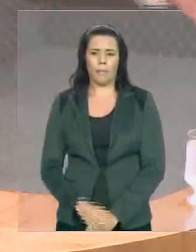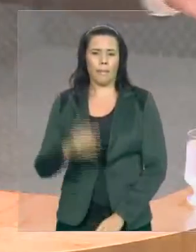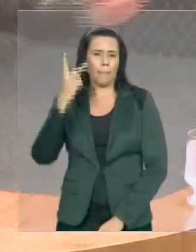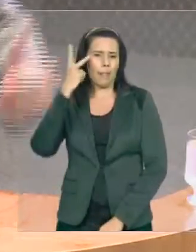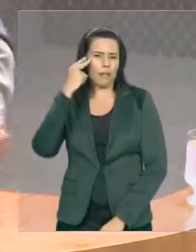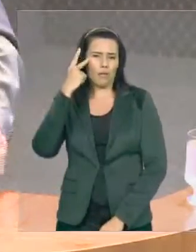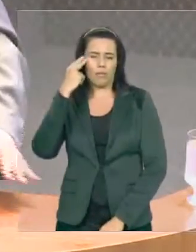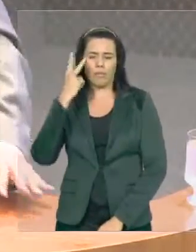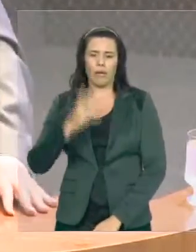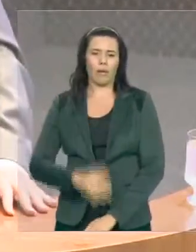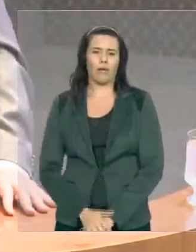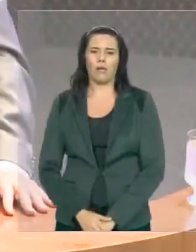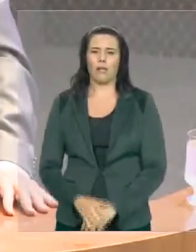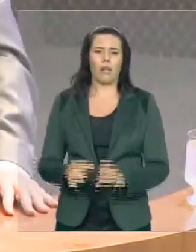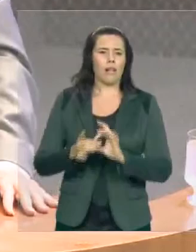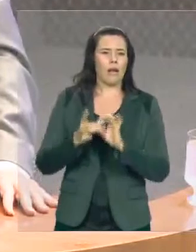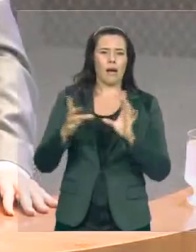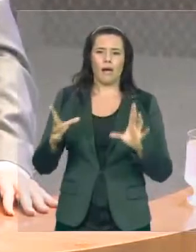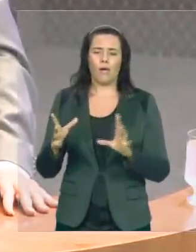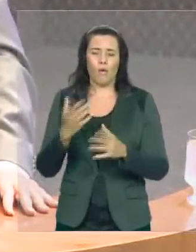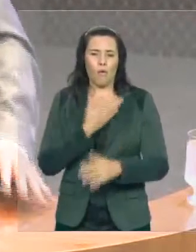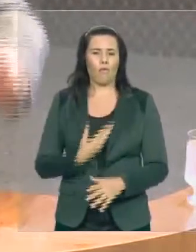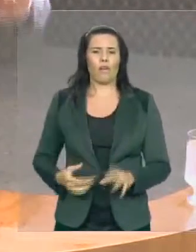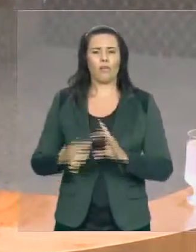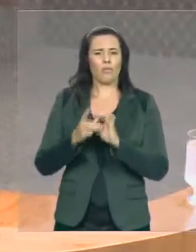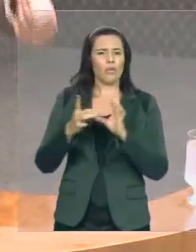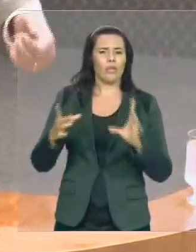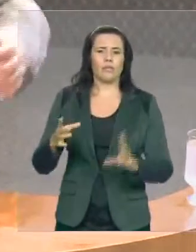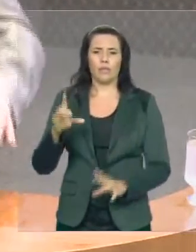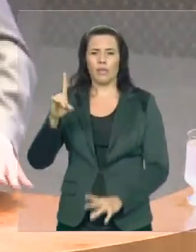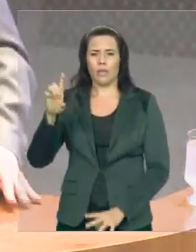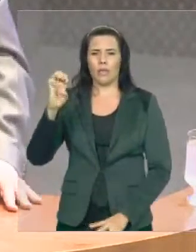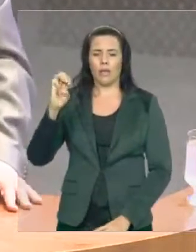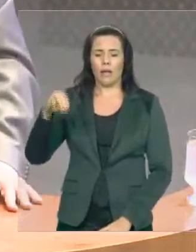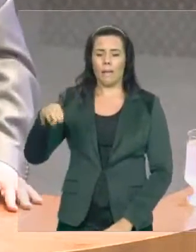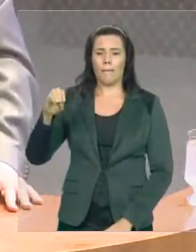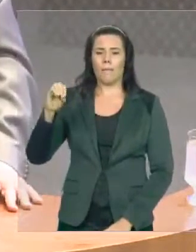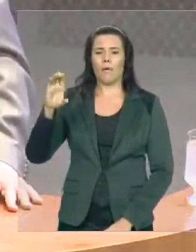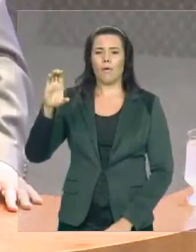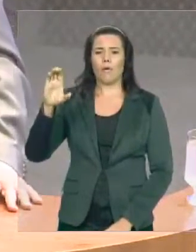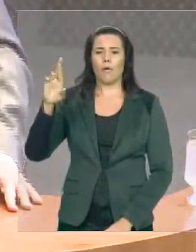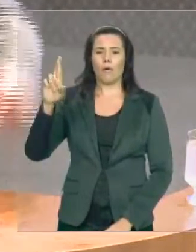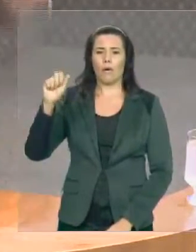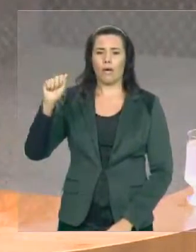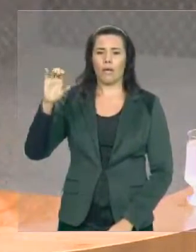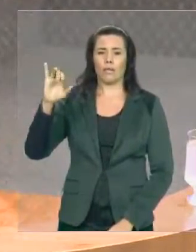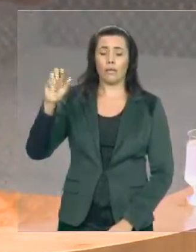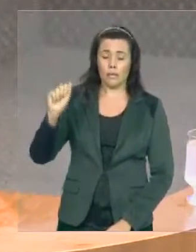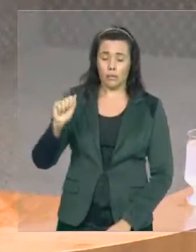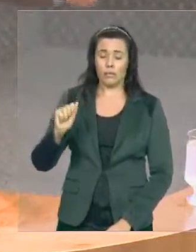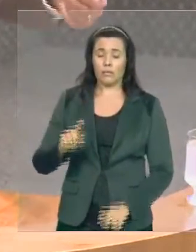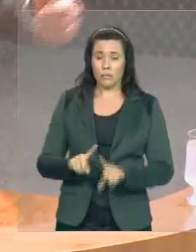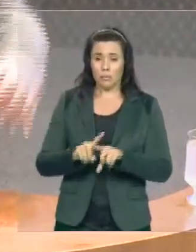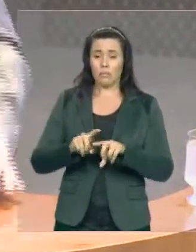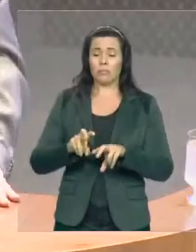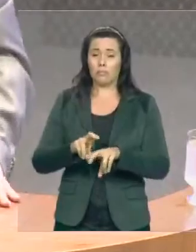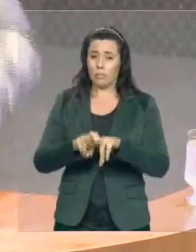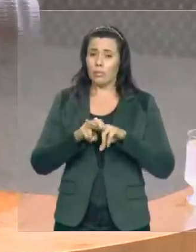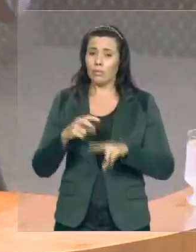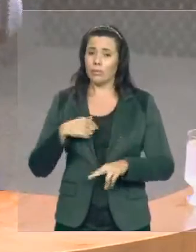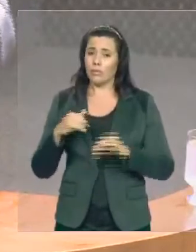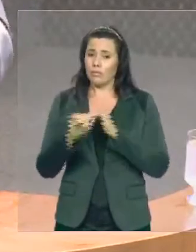você mantinha a situação como estava anteriormente. E ele teve coragem de enfrentar esses problemas, inclusive